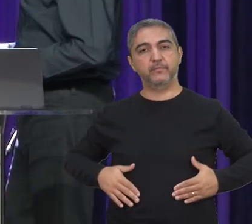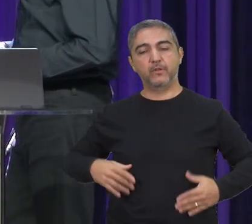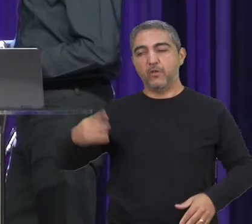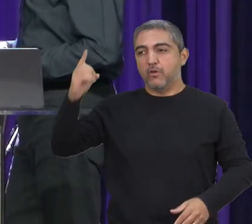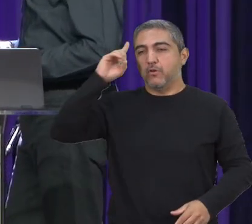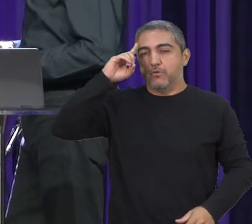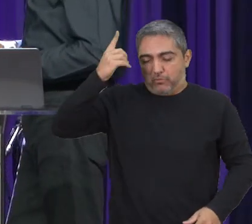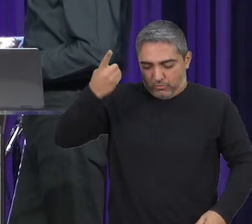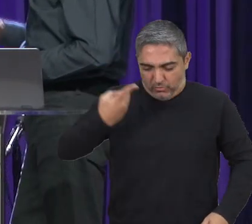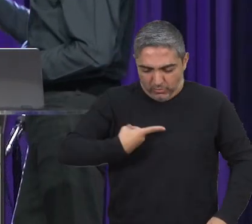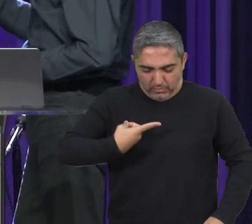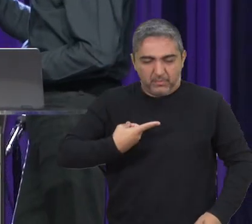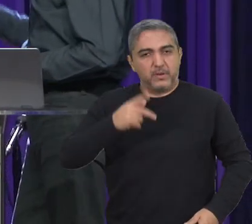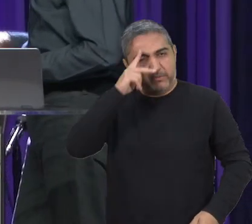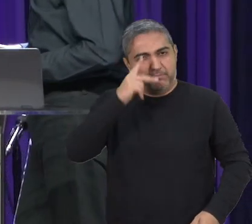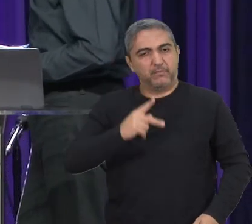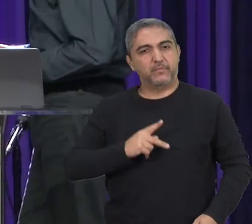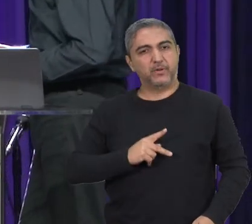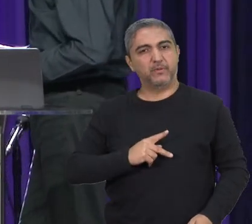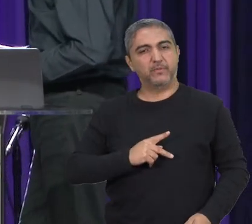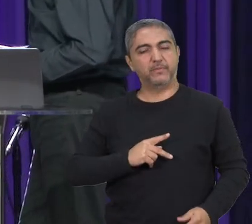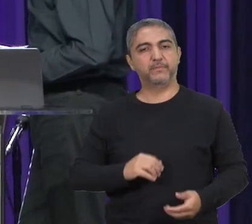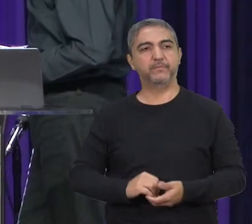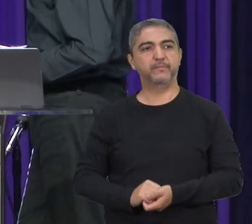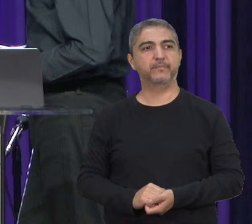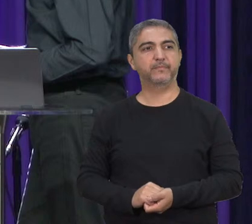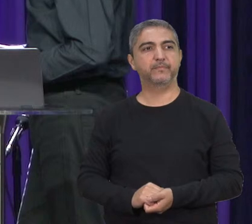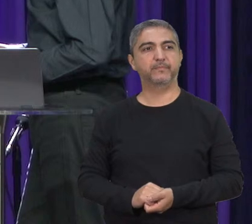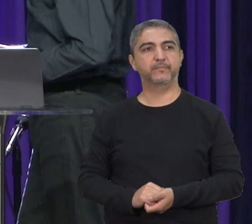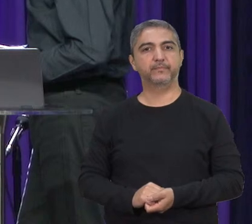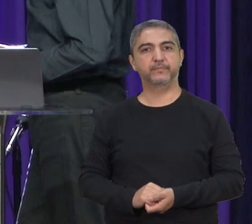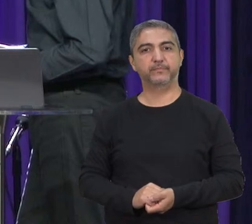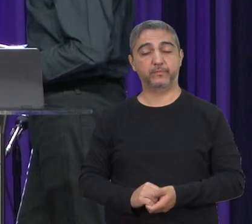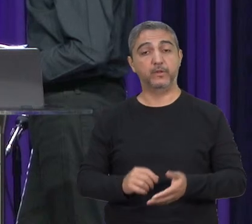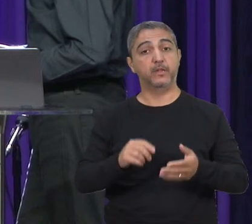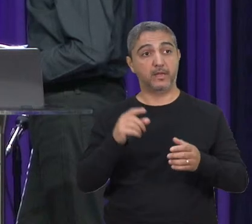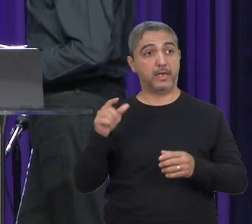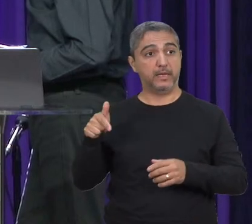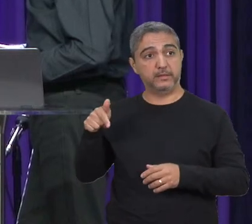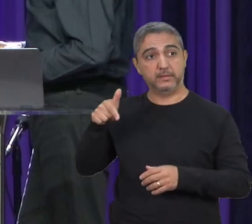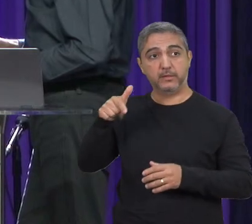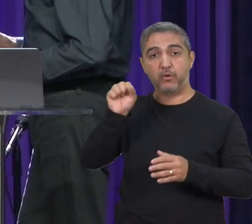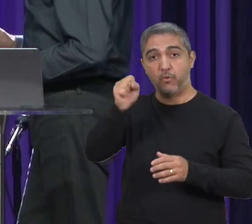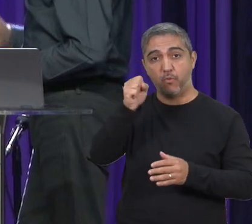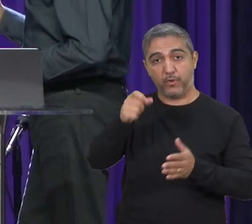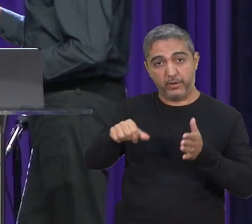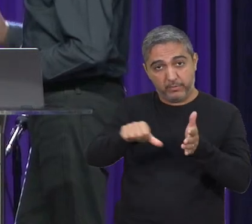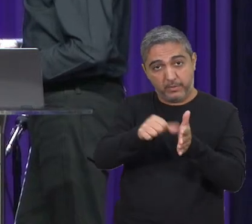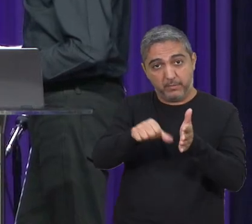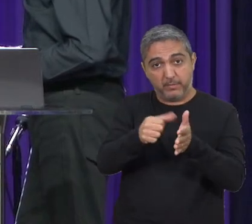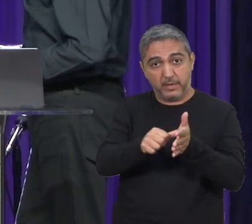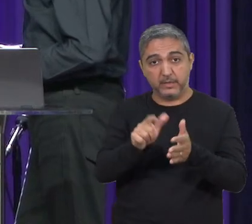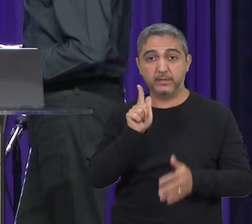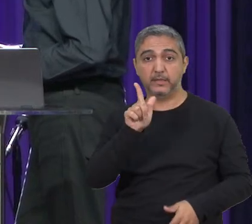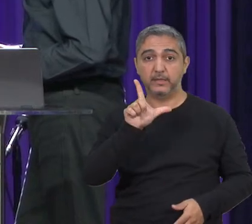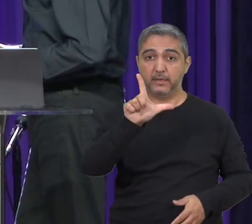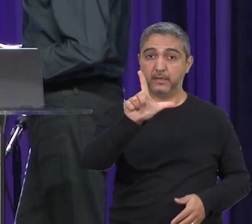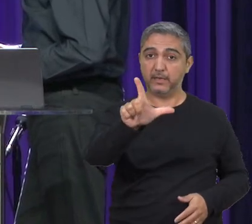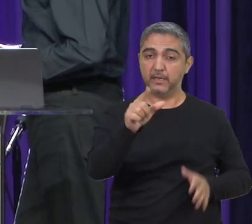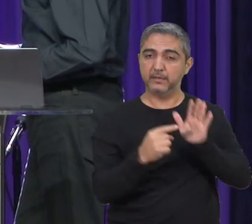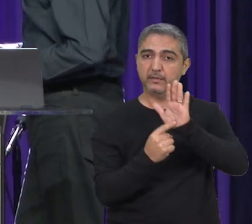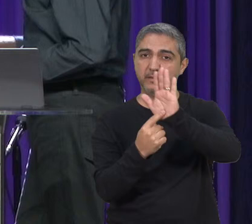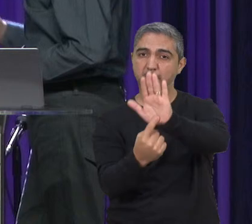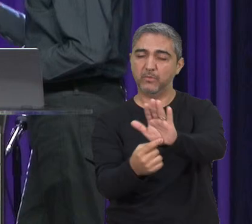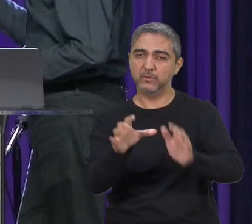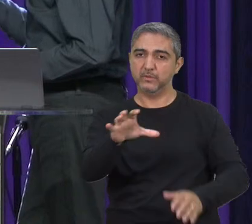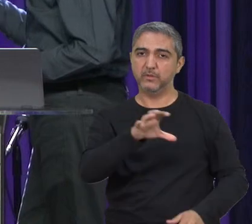domínio próprio. Estas são as de Gálatas, expressões do amor. Aí, se nós vamos para 1 Coríntios